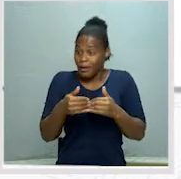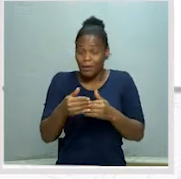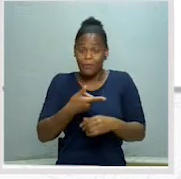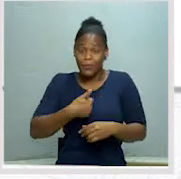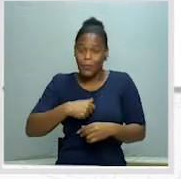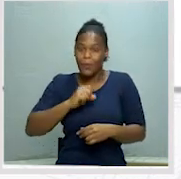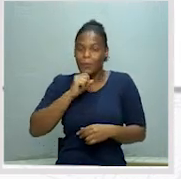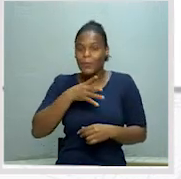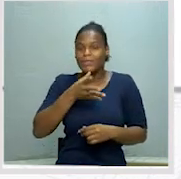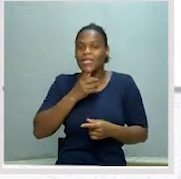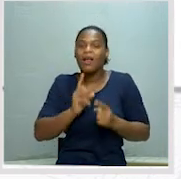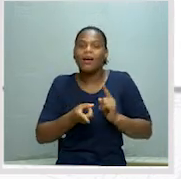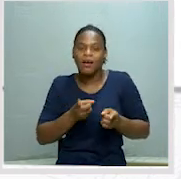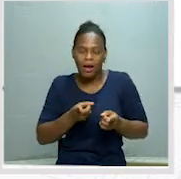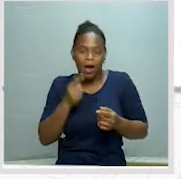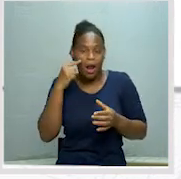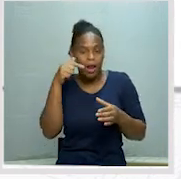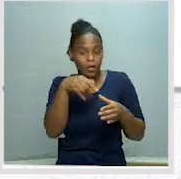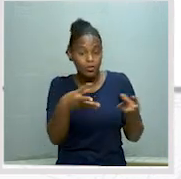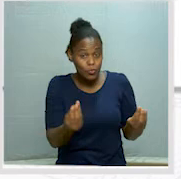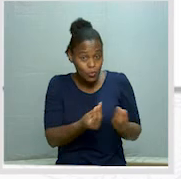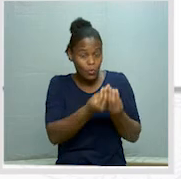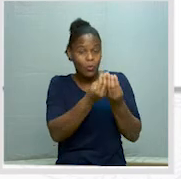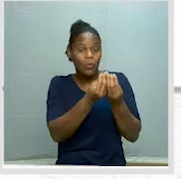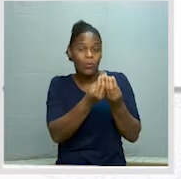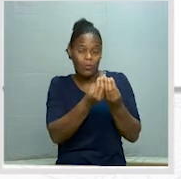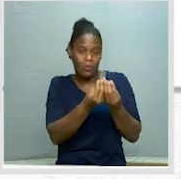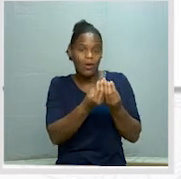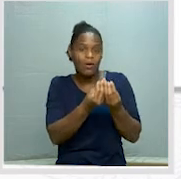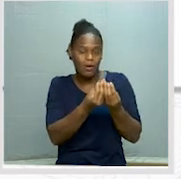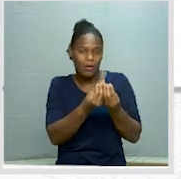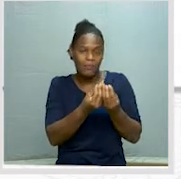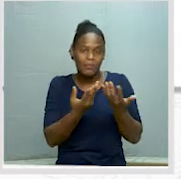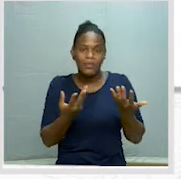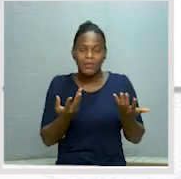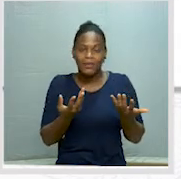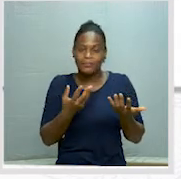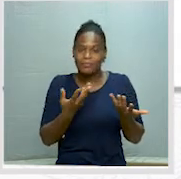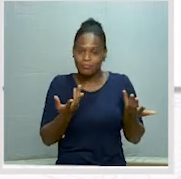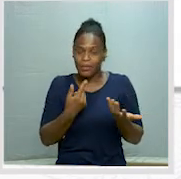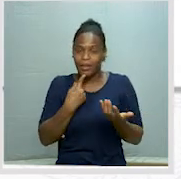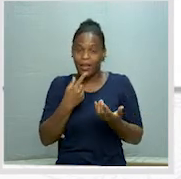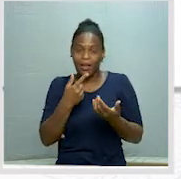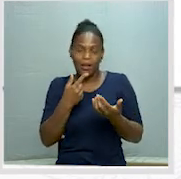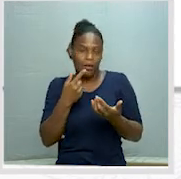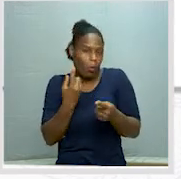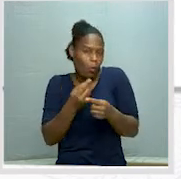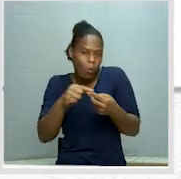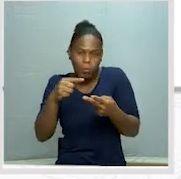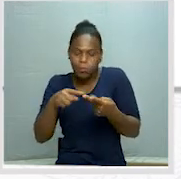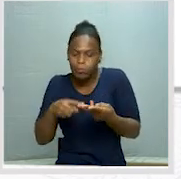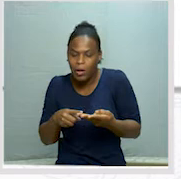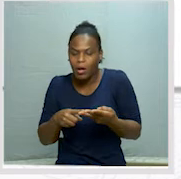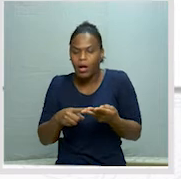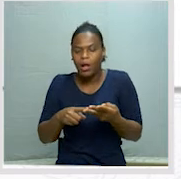o quê? Que é da conjugação, ou seja, da junção, de elementos de